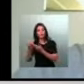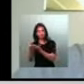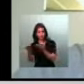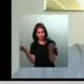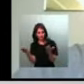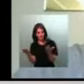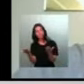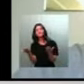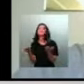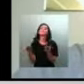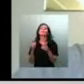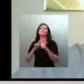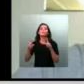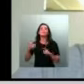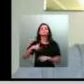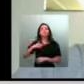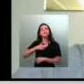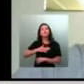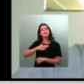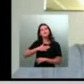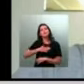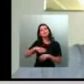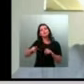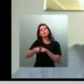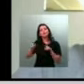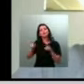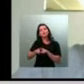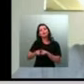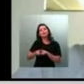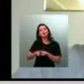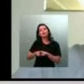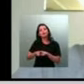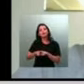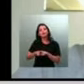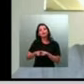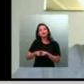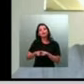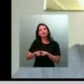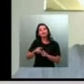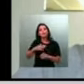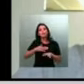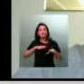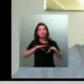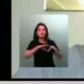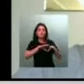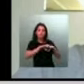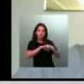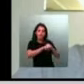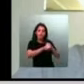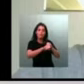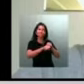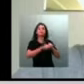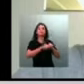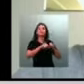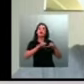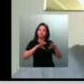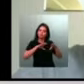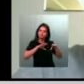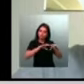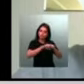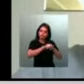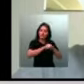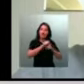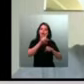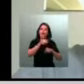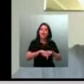vossas excelências nas histórias próprias têm tido, mas a minha formação, a formação de